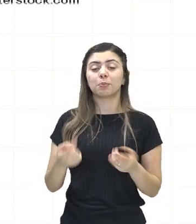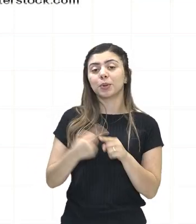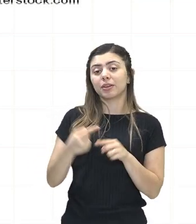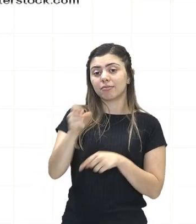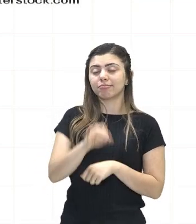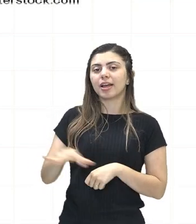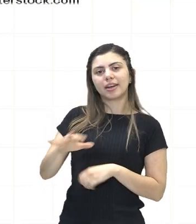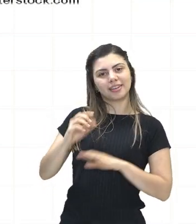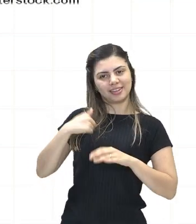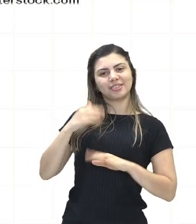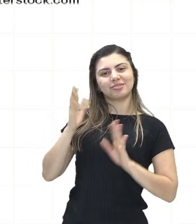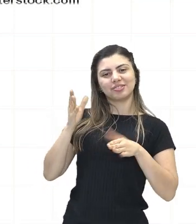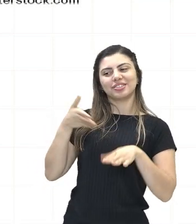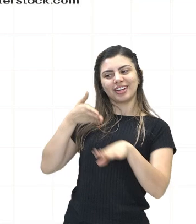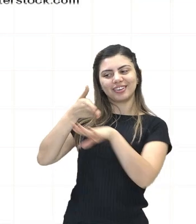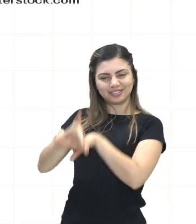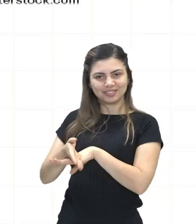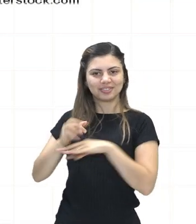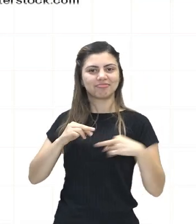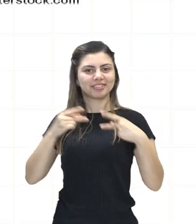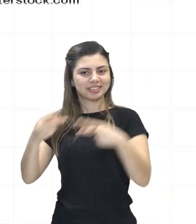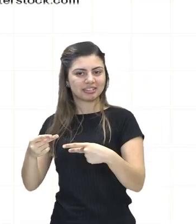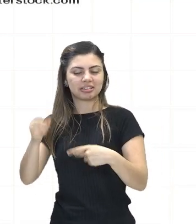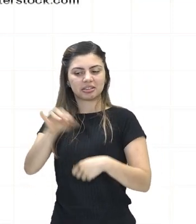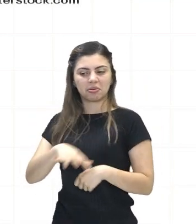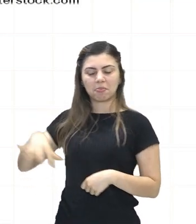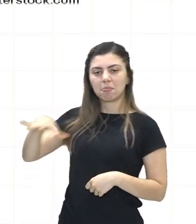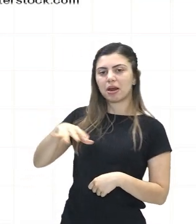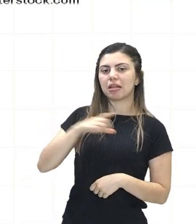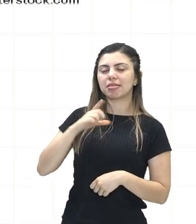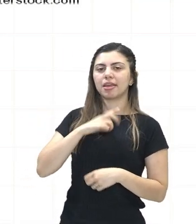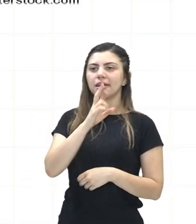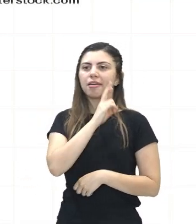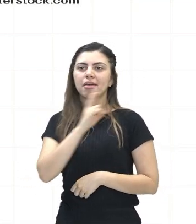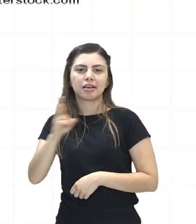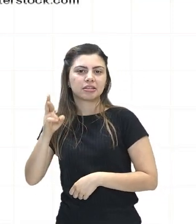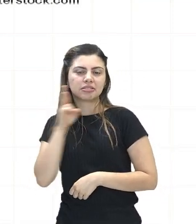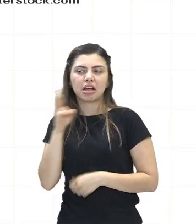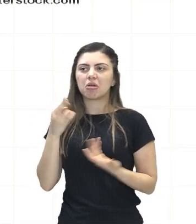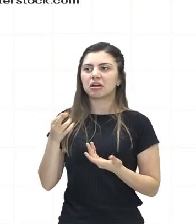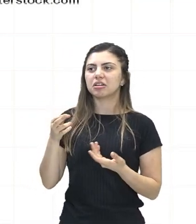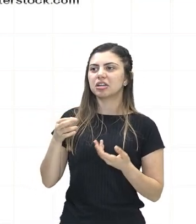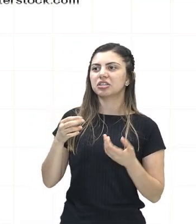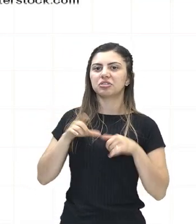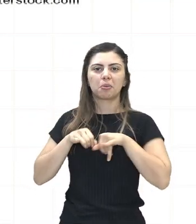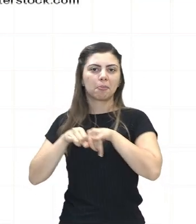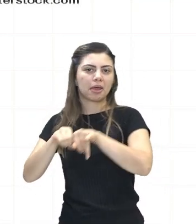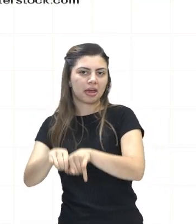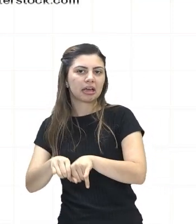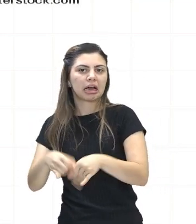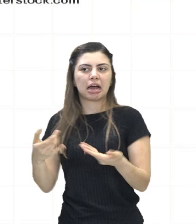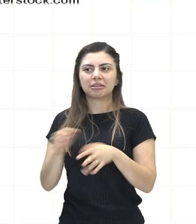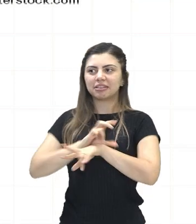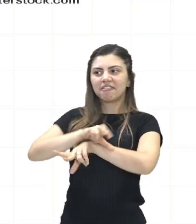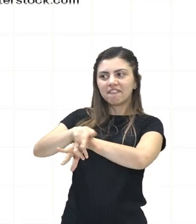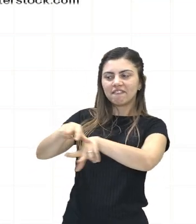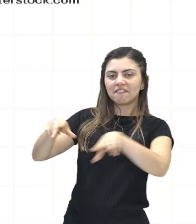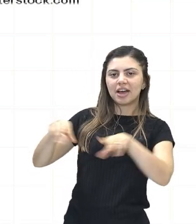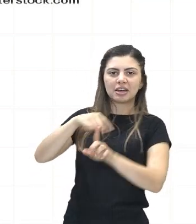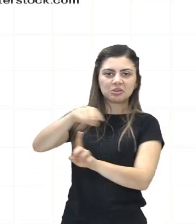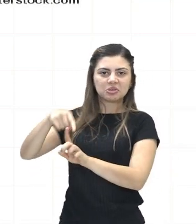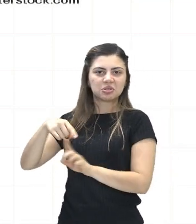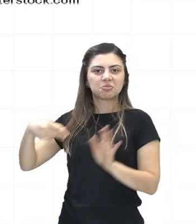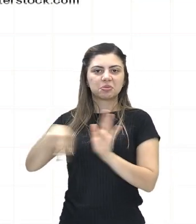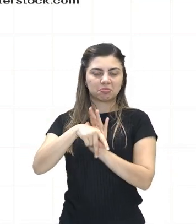ali, eu já passei por ali, né? É uma área que tem muitos restaurantes típicos, comércio com variedades ali